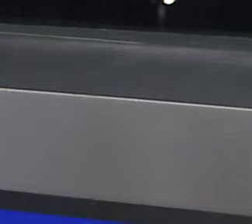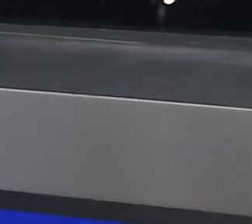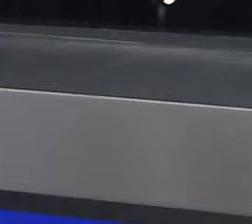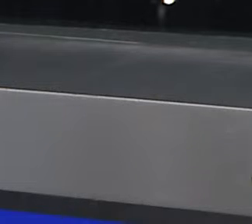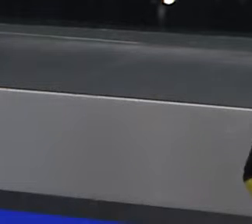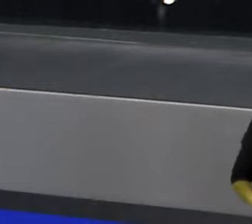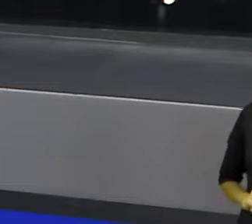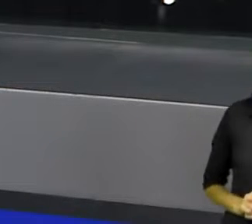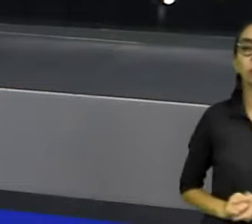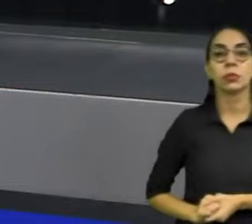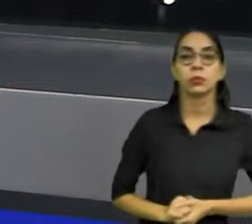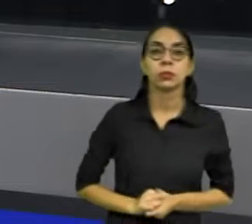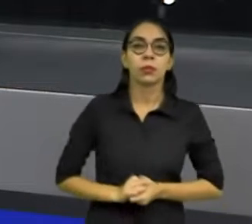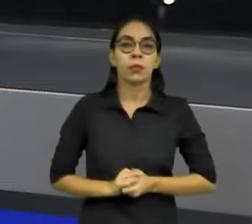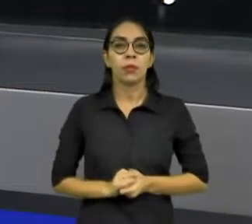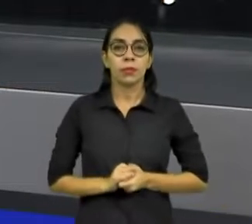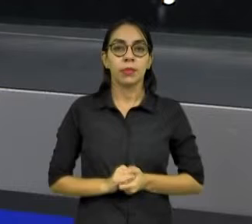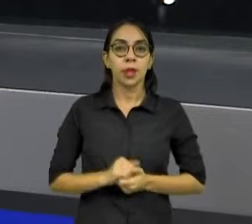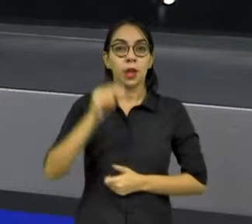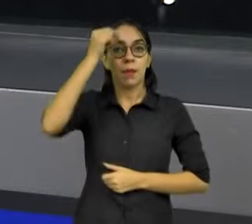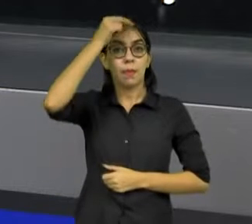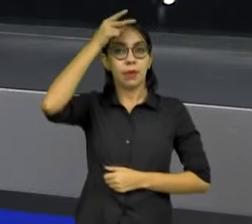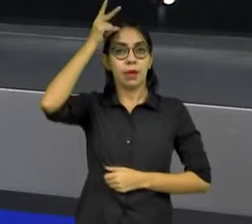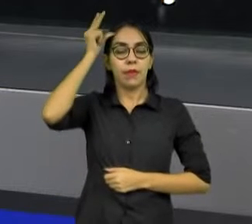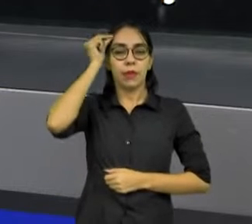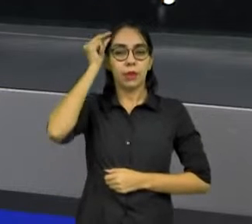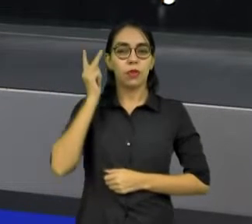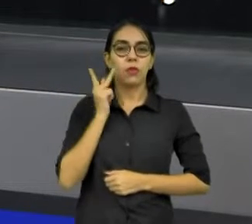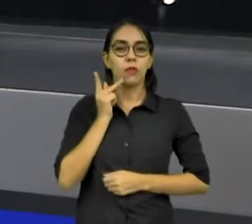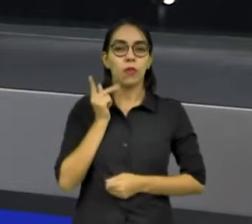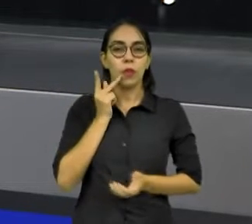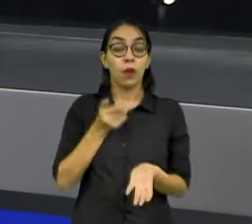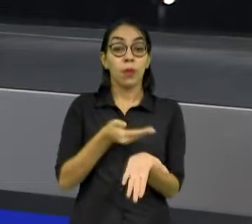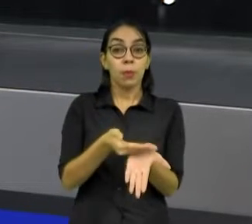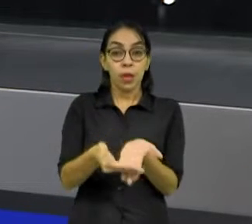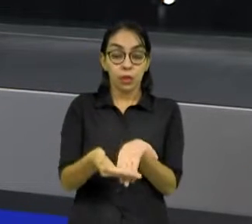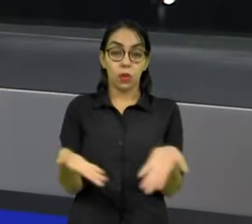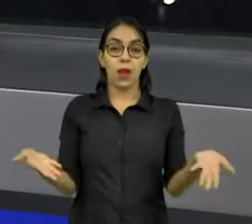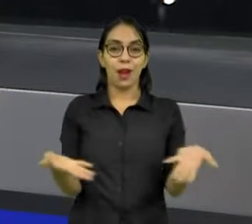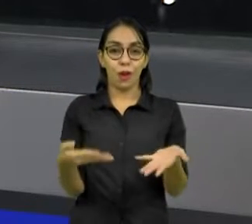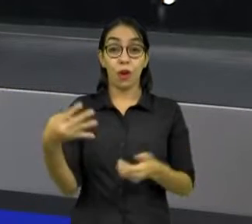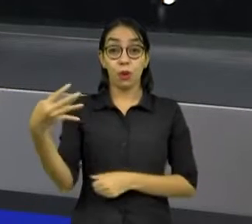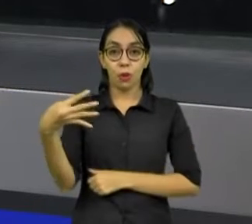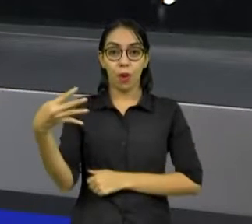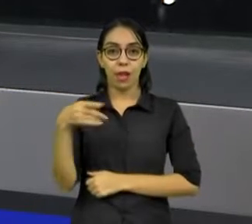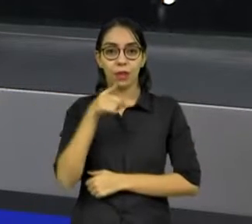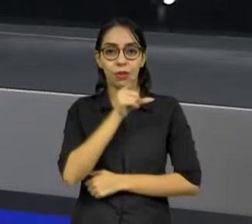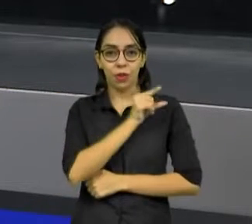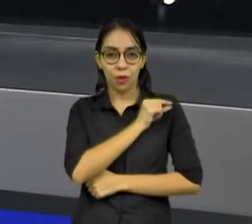A Prefeitura de Fortaleza iniciou nesta terça-feira a aplicação da 4ª dose da vacina contra a